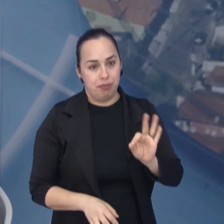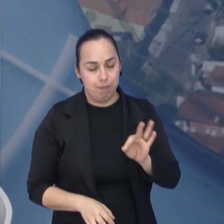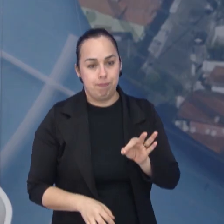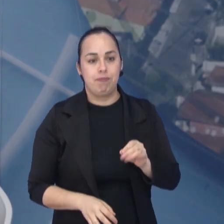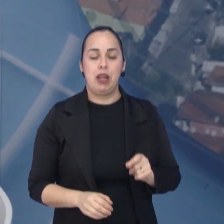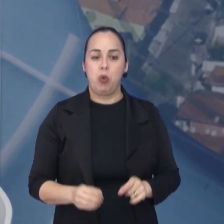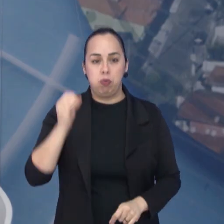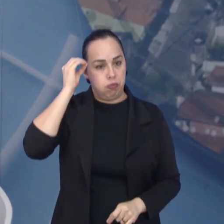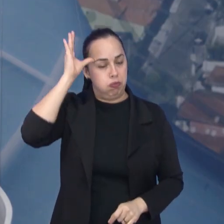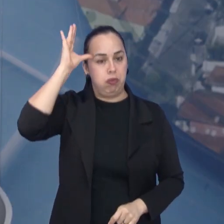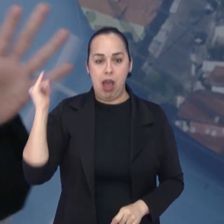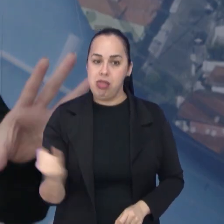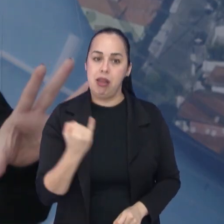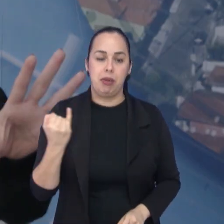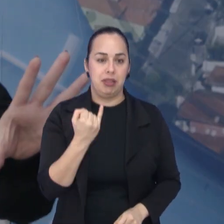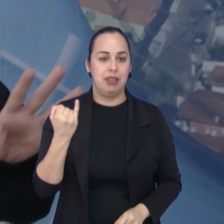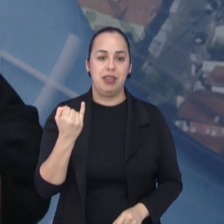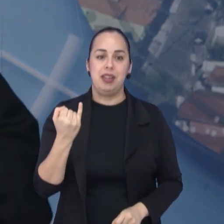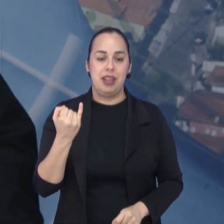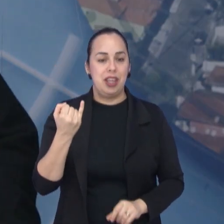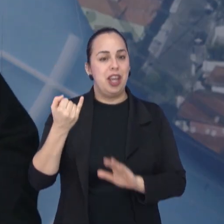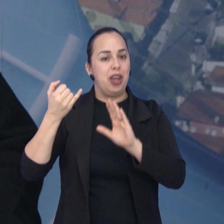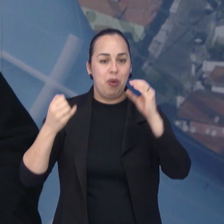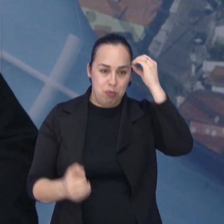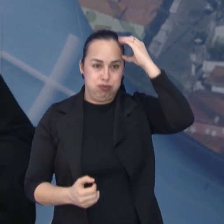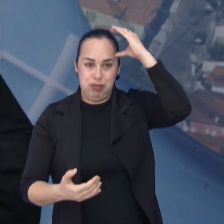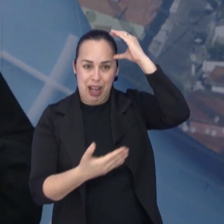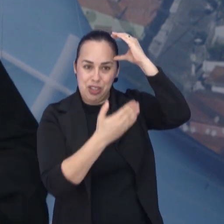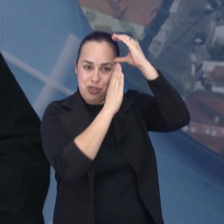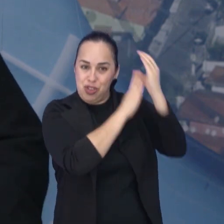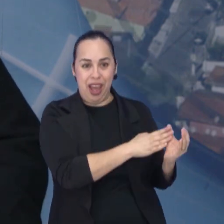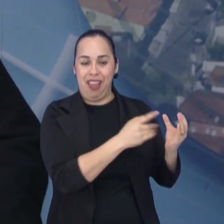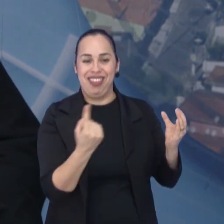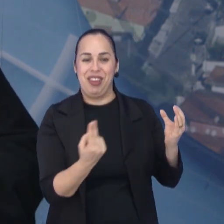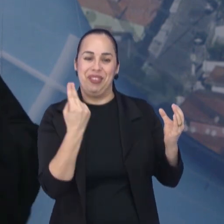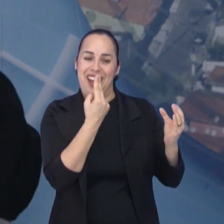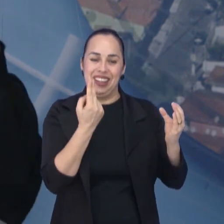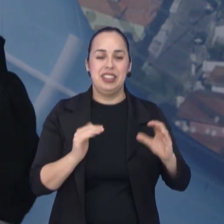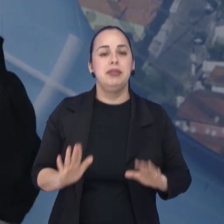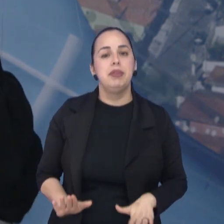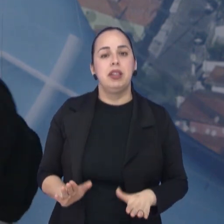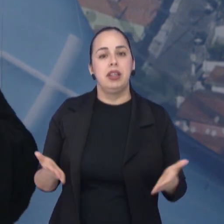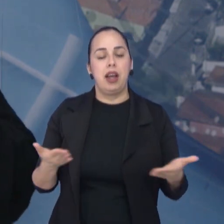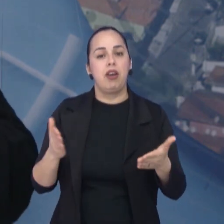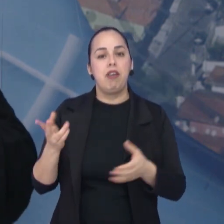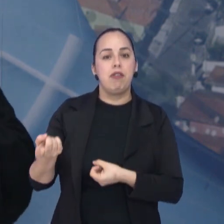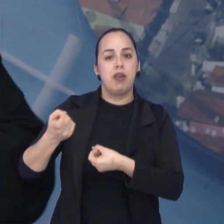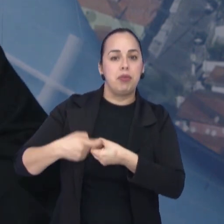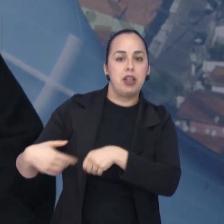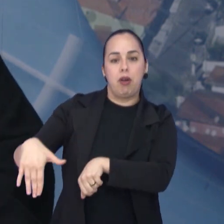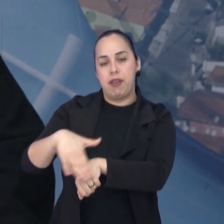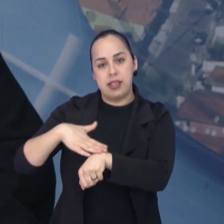né? O conhecimento é fundamental e algo que ninguém pode, né, tirar da gente, é importante investir. Bom, a gente vai voltar agora